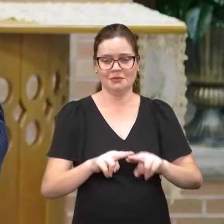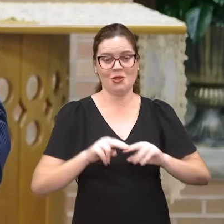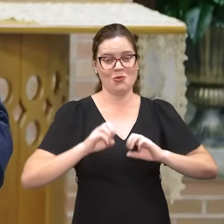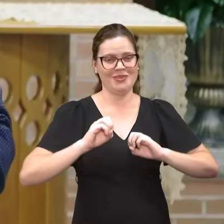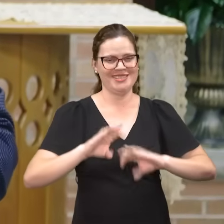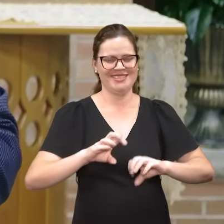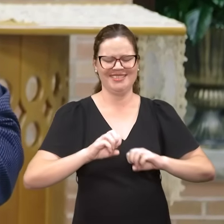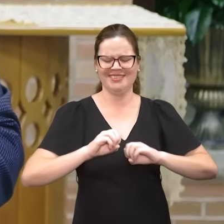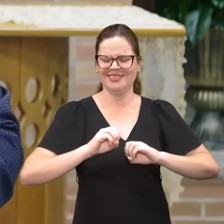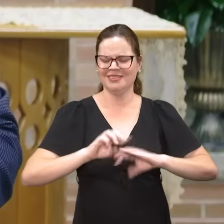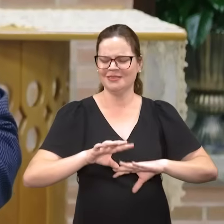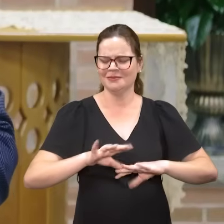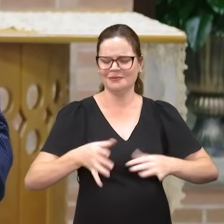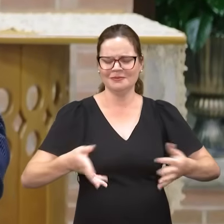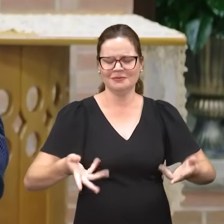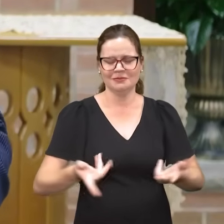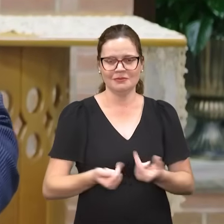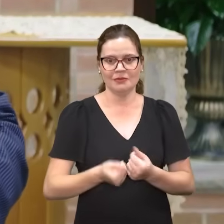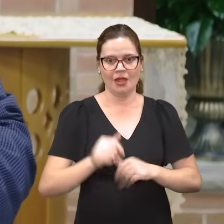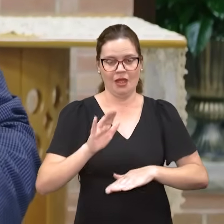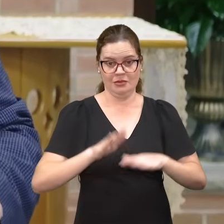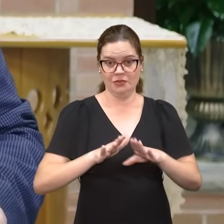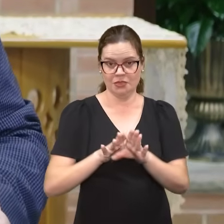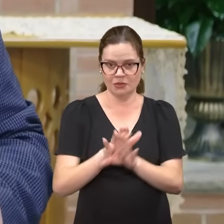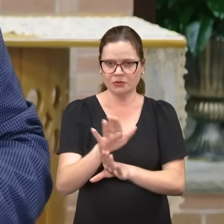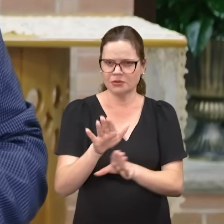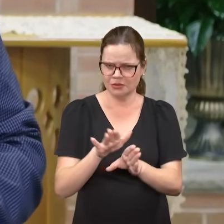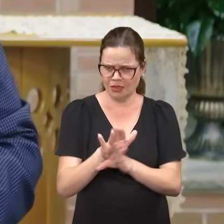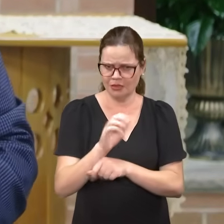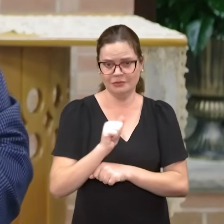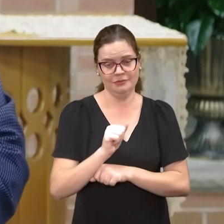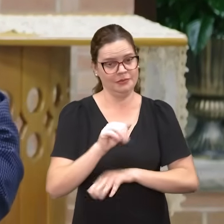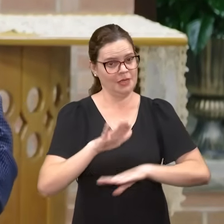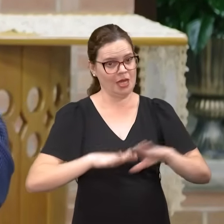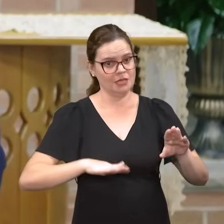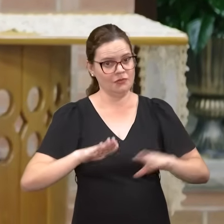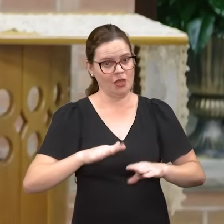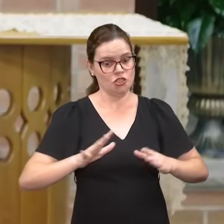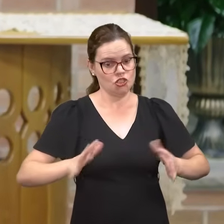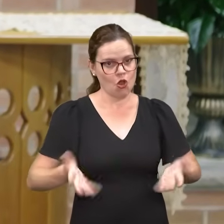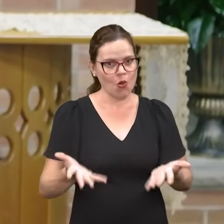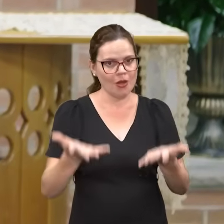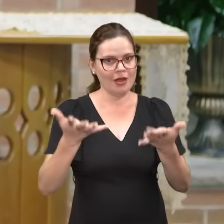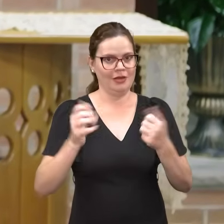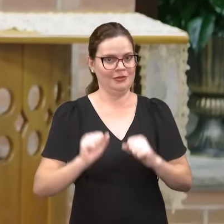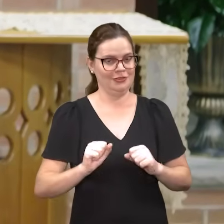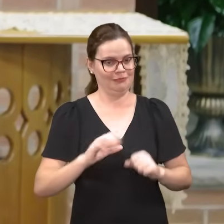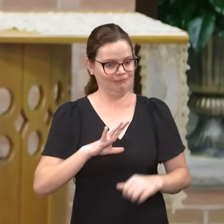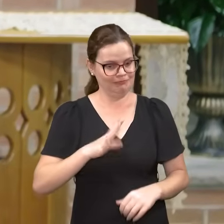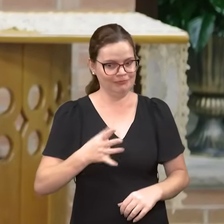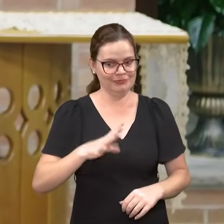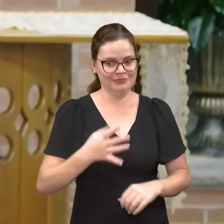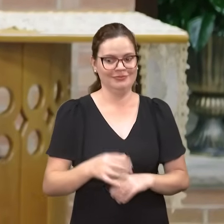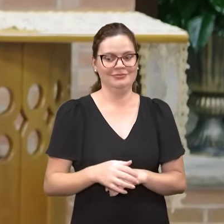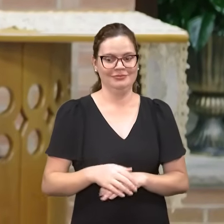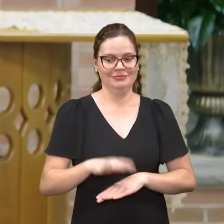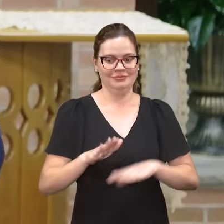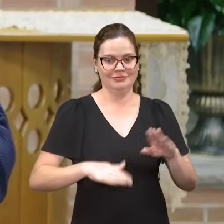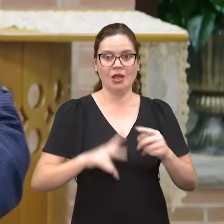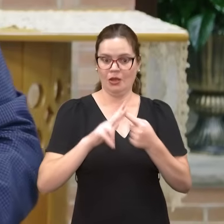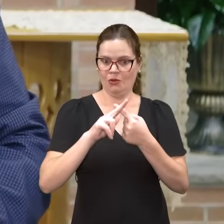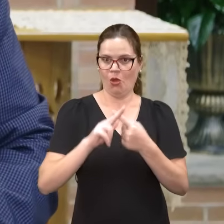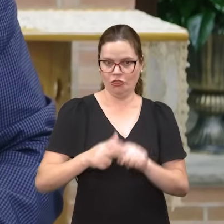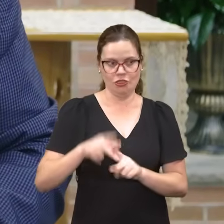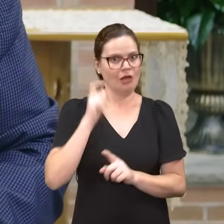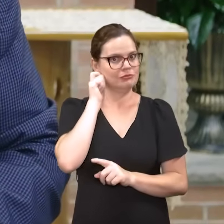seu ensino. Muitas vezes com uma palavra de conselho, outras vezes de encorajamento, por vezes até mesmo